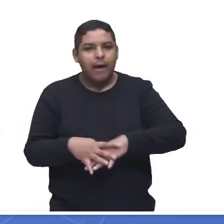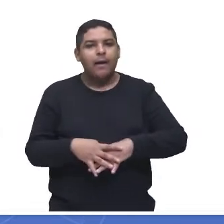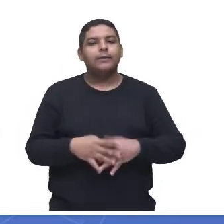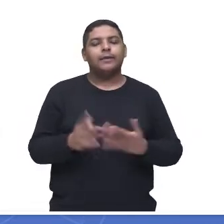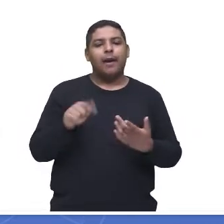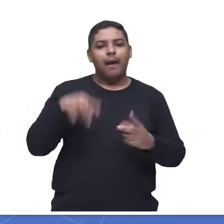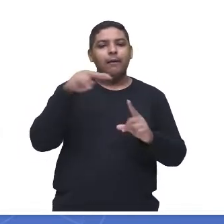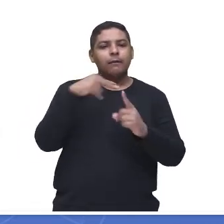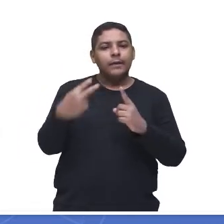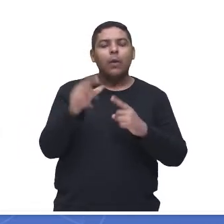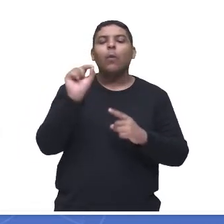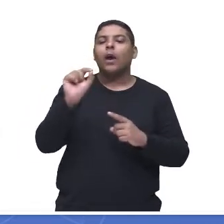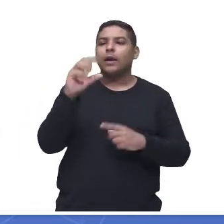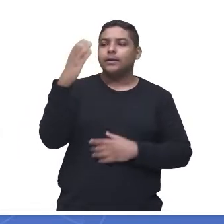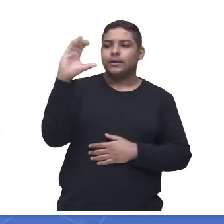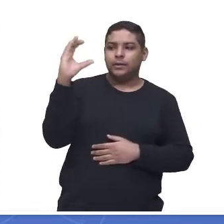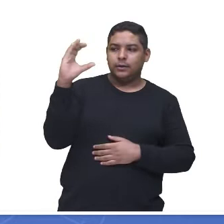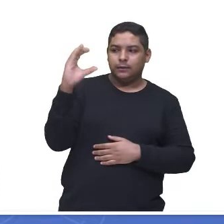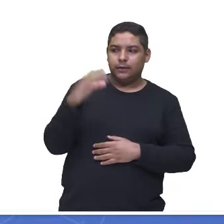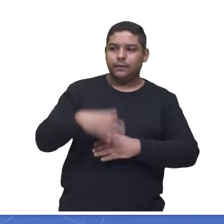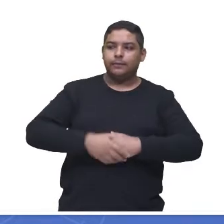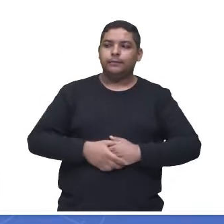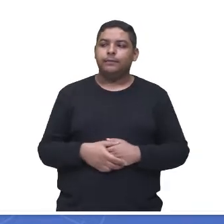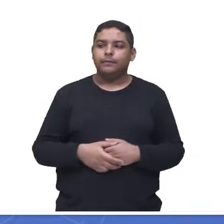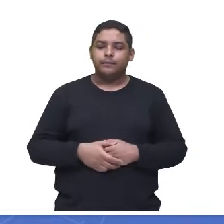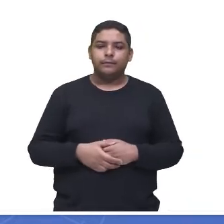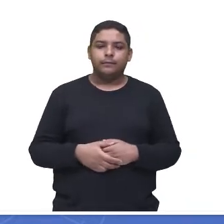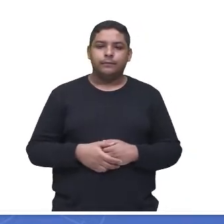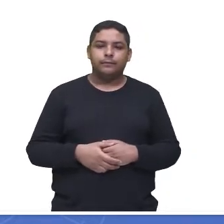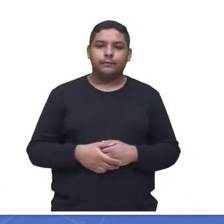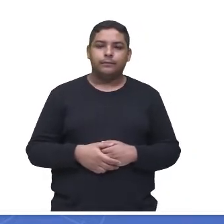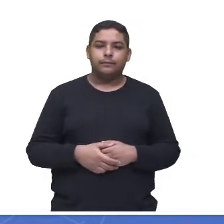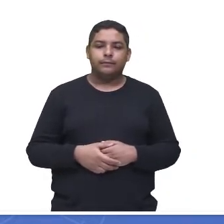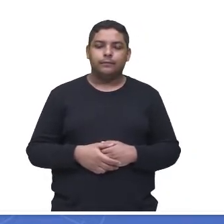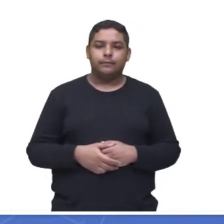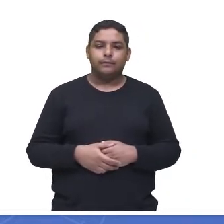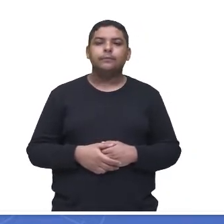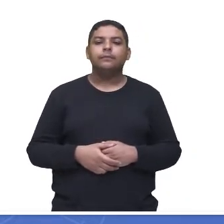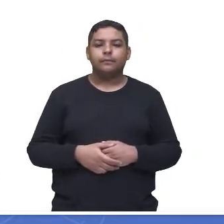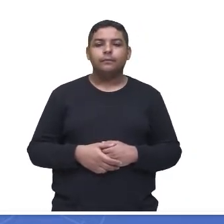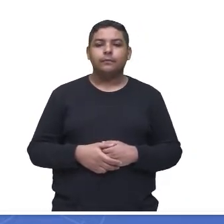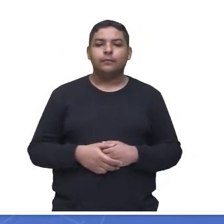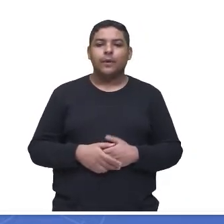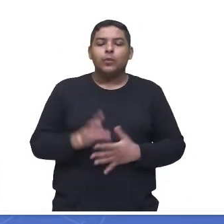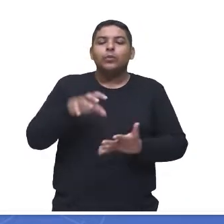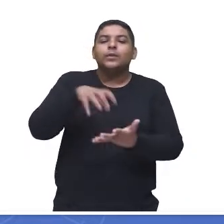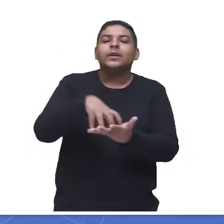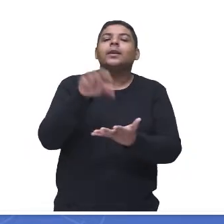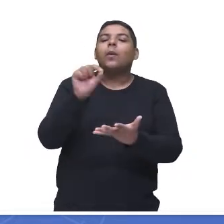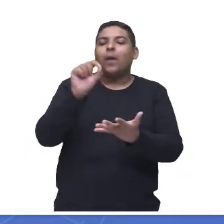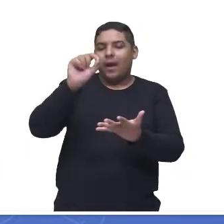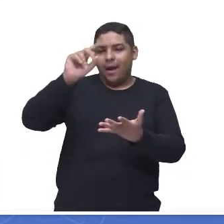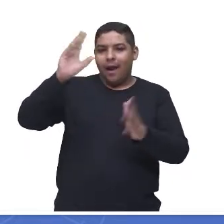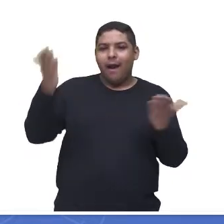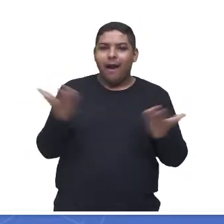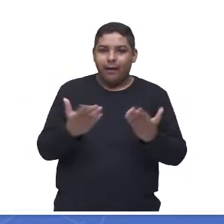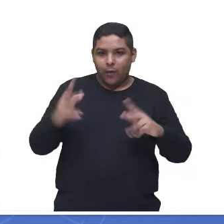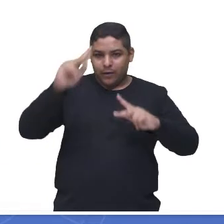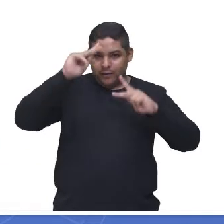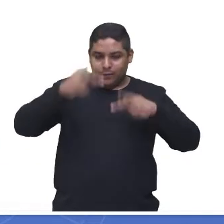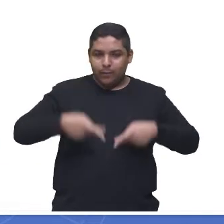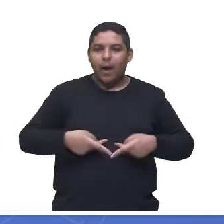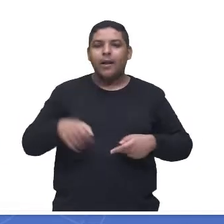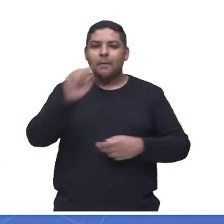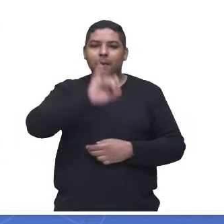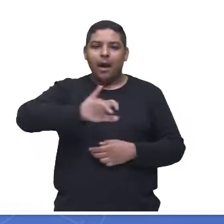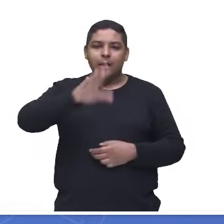centro aqui, né? Olha quem está no centro agora, ó. O homem, né? O ser humano está no